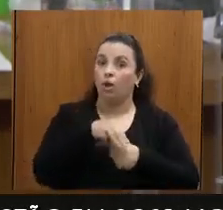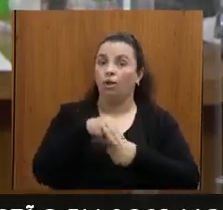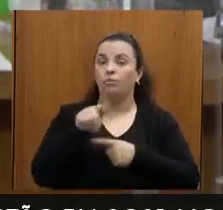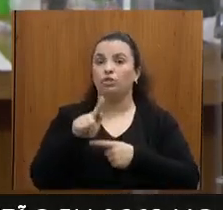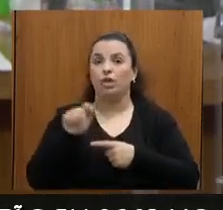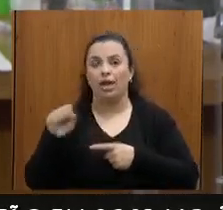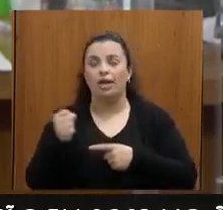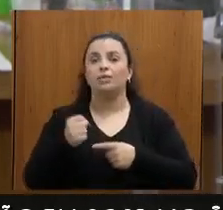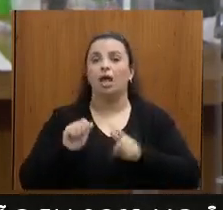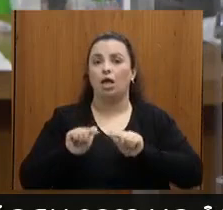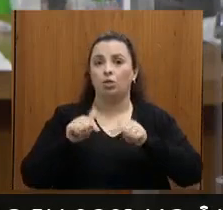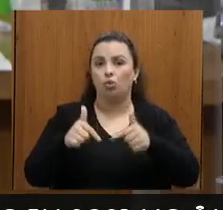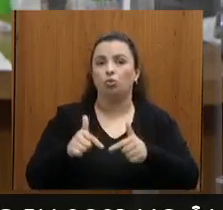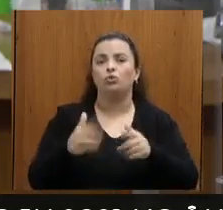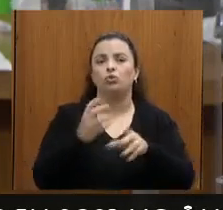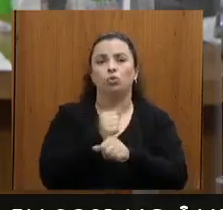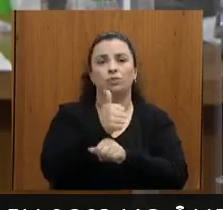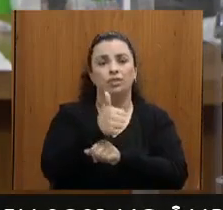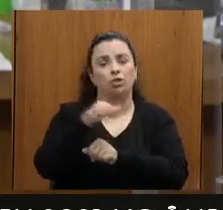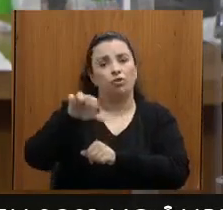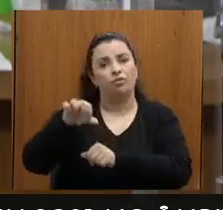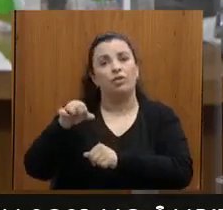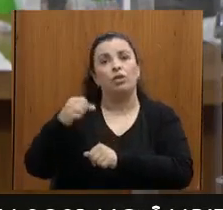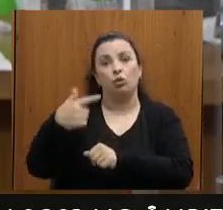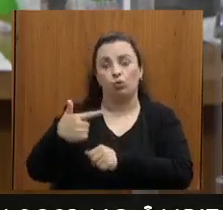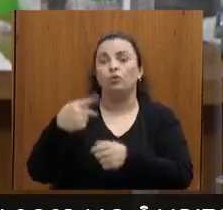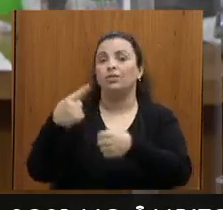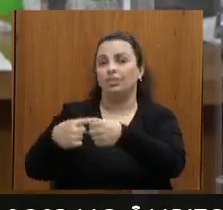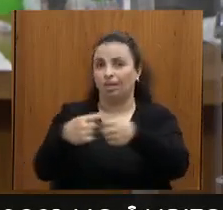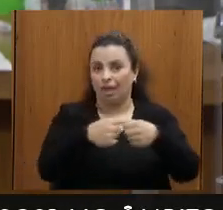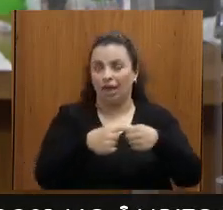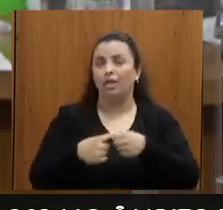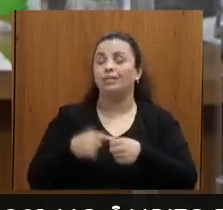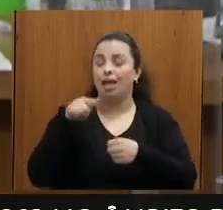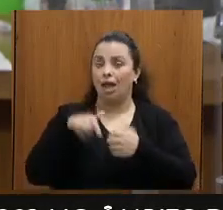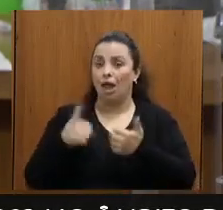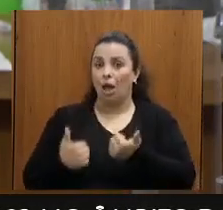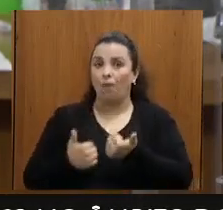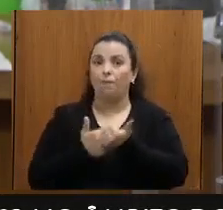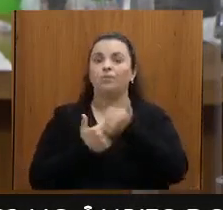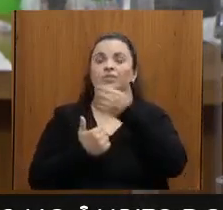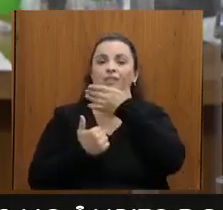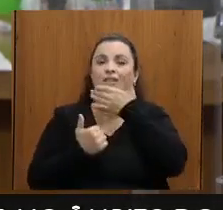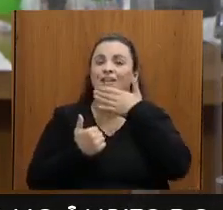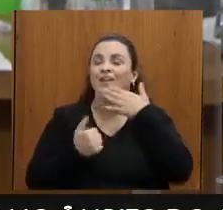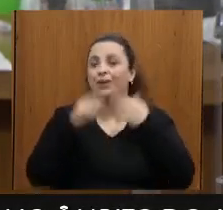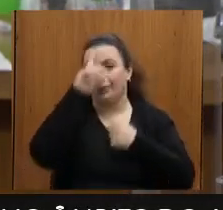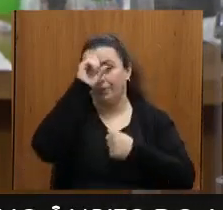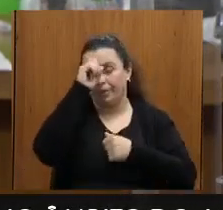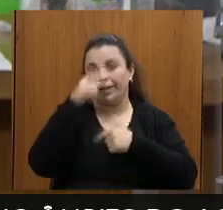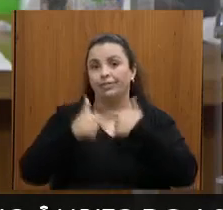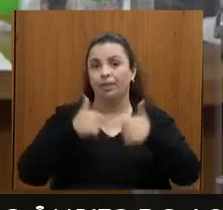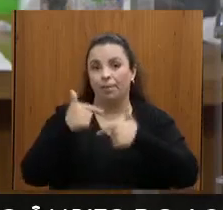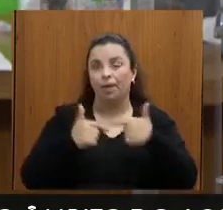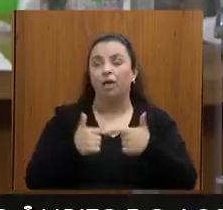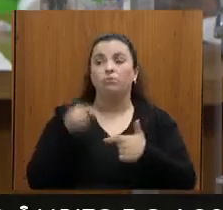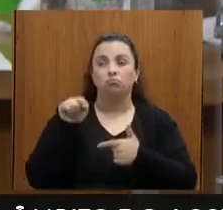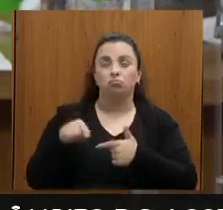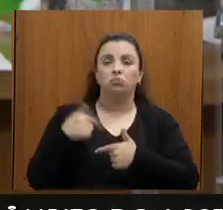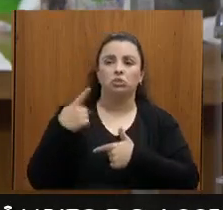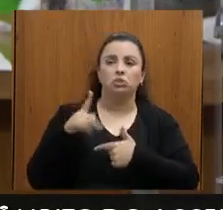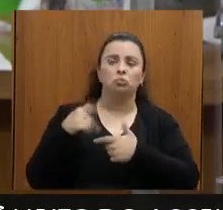192 municípios no estado de Minas Gerais. Ela deu muito suporte às frentes hospitalares, o serviço da MGS foi fundamental